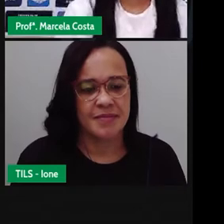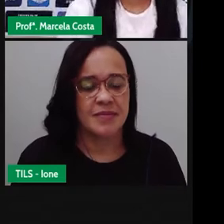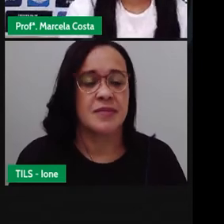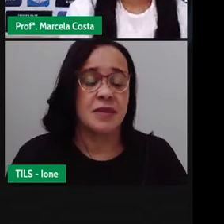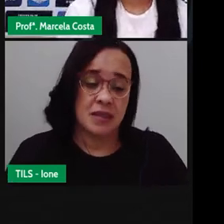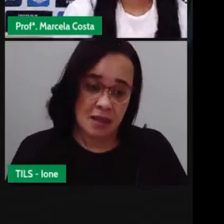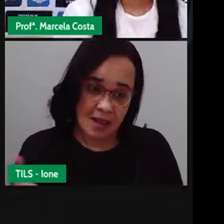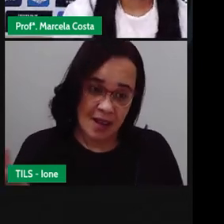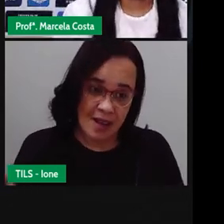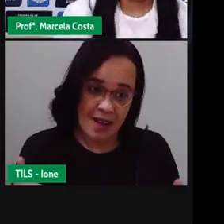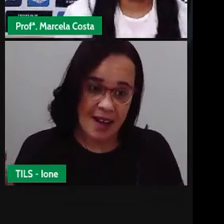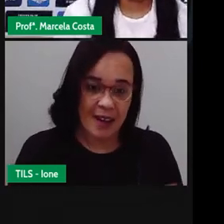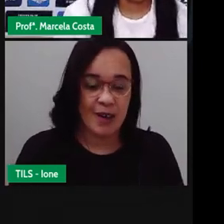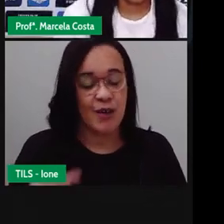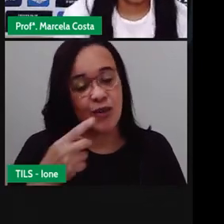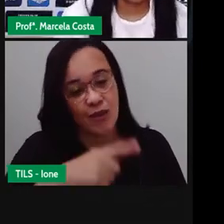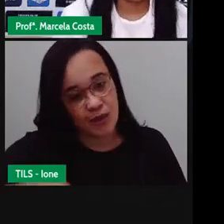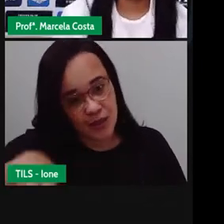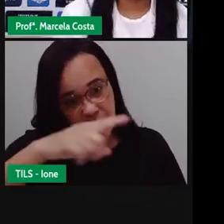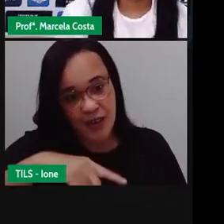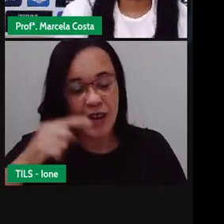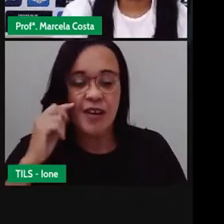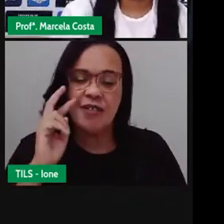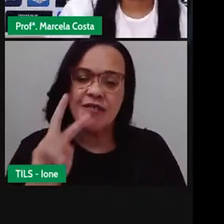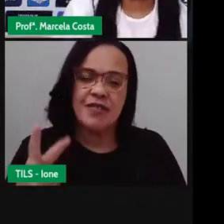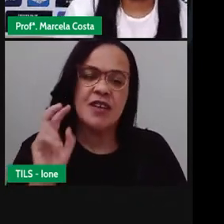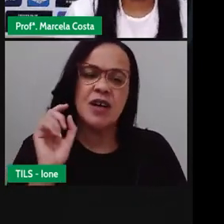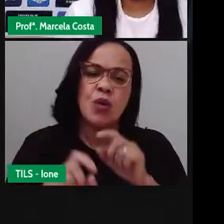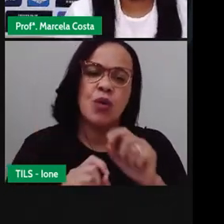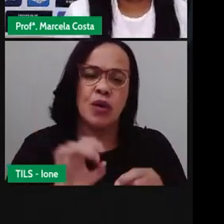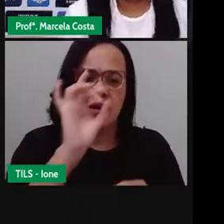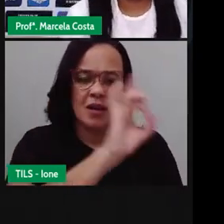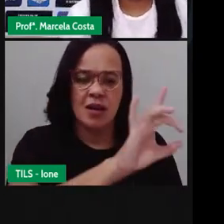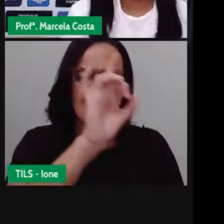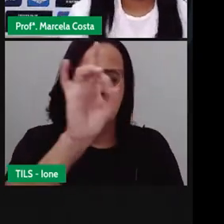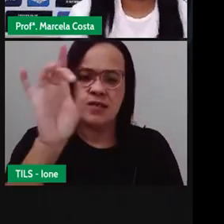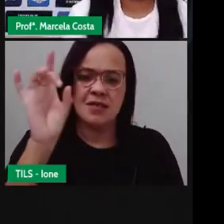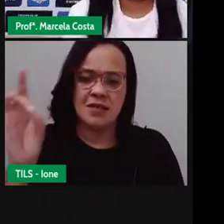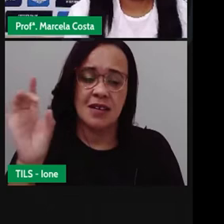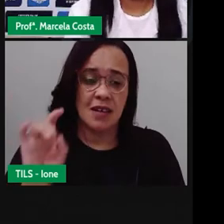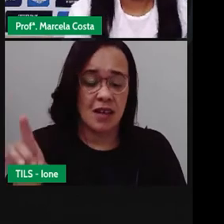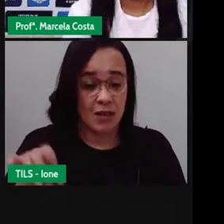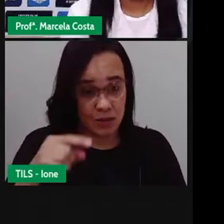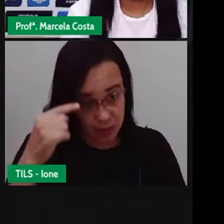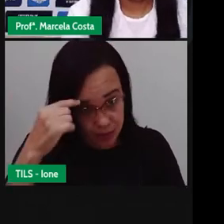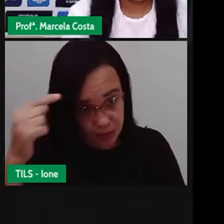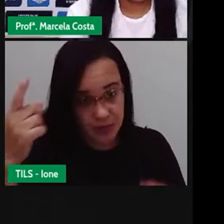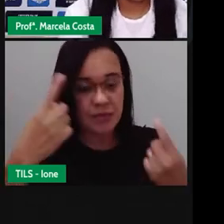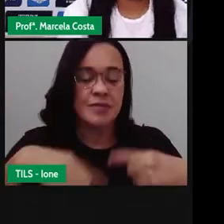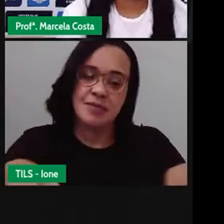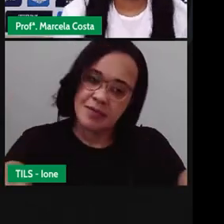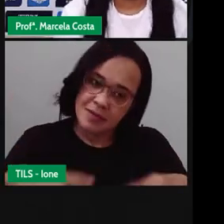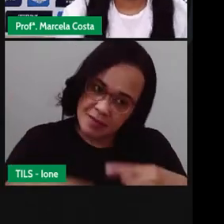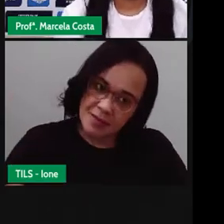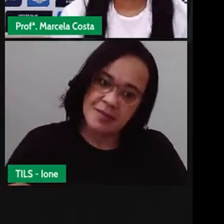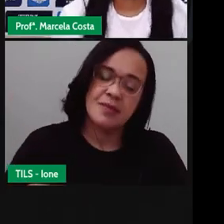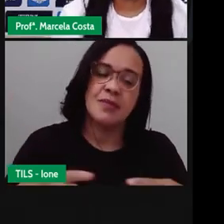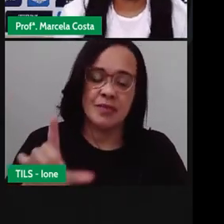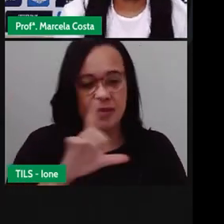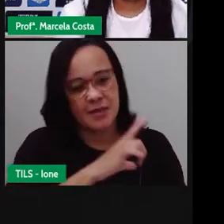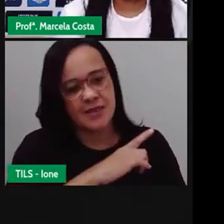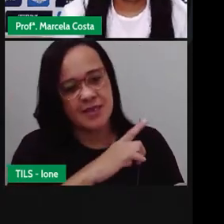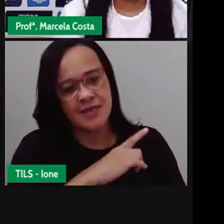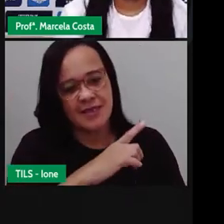Agora, crianças, nós vamos ver o nome separadamente de cada um desses instrumentos que são comuns